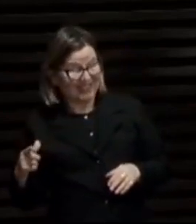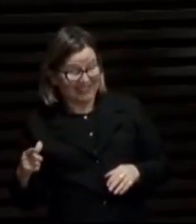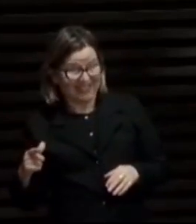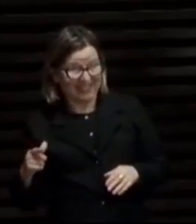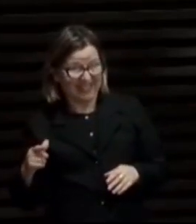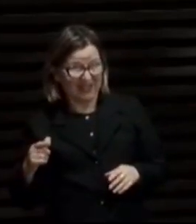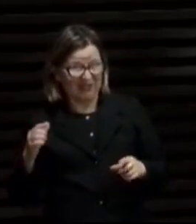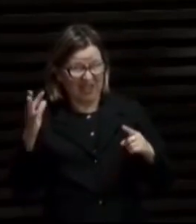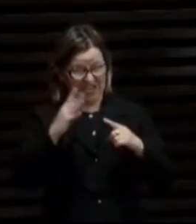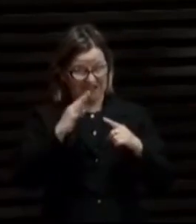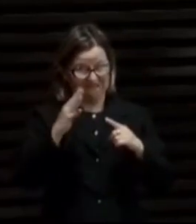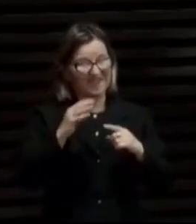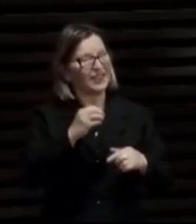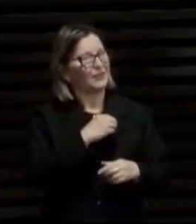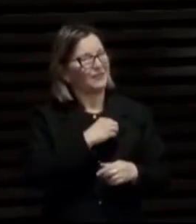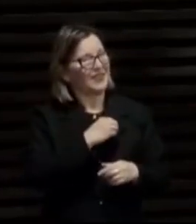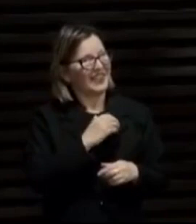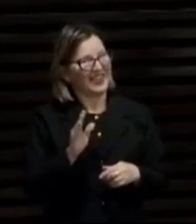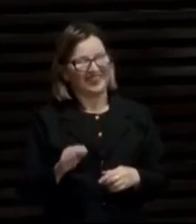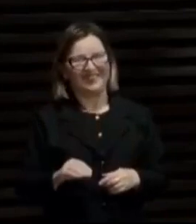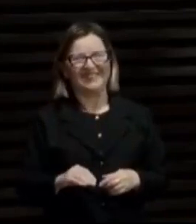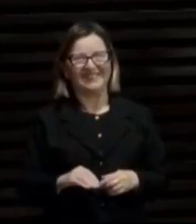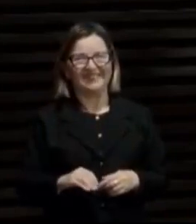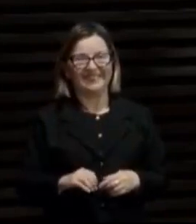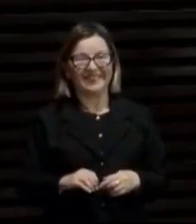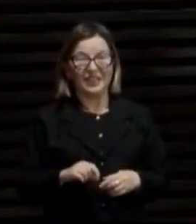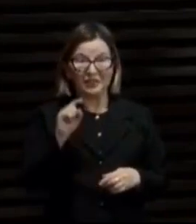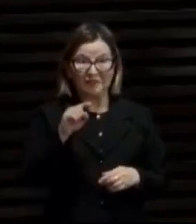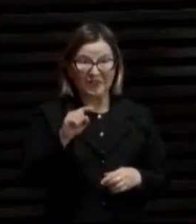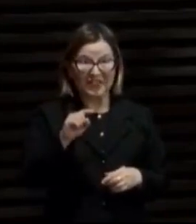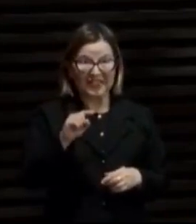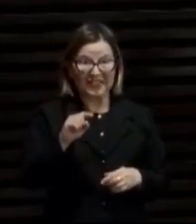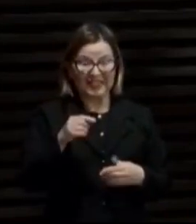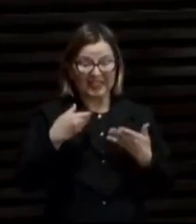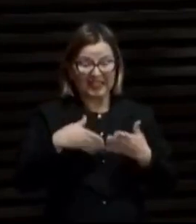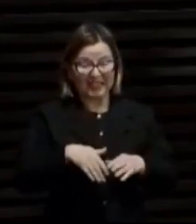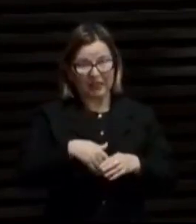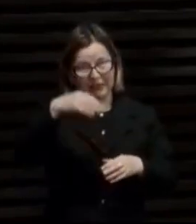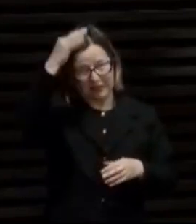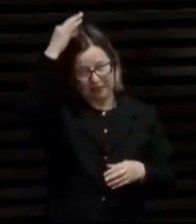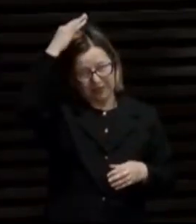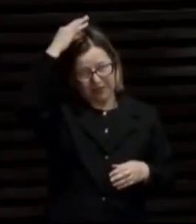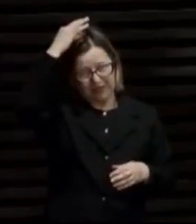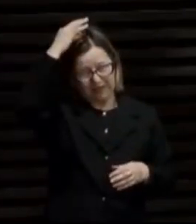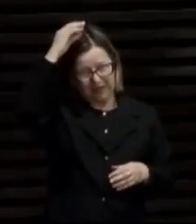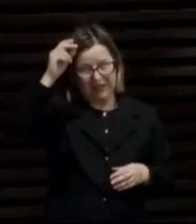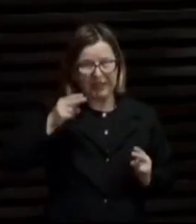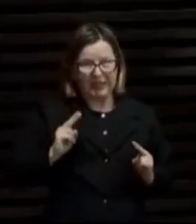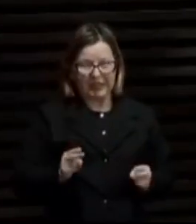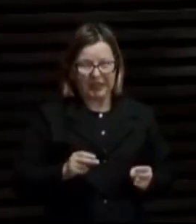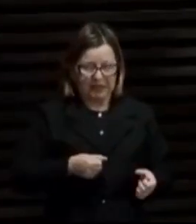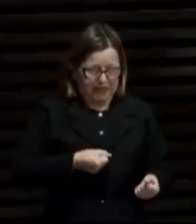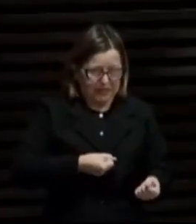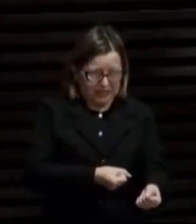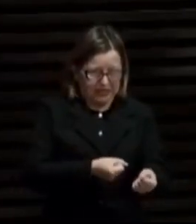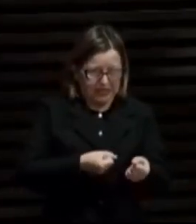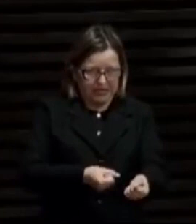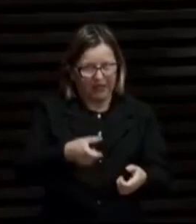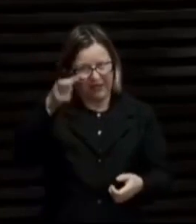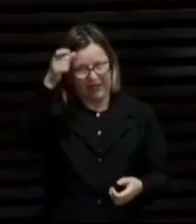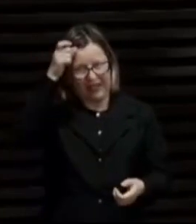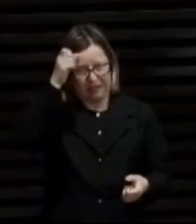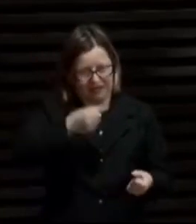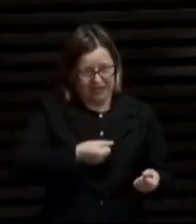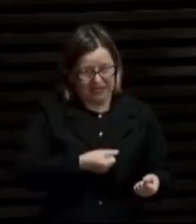de novo, nós estamos sendo atormentados. As investidas de Satanás são grandes sobre a